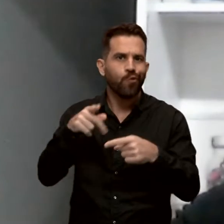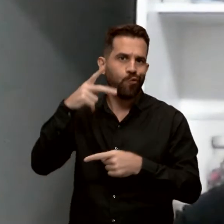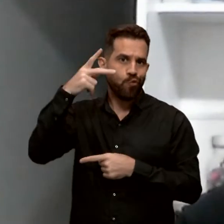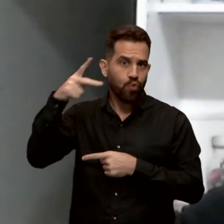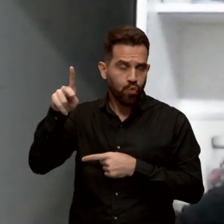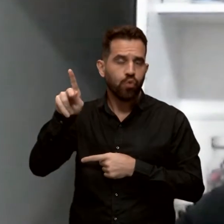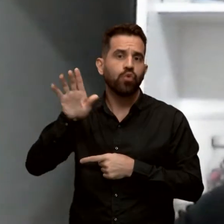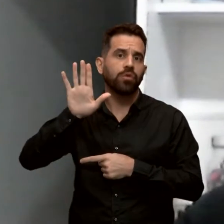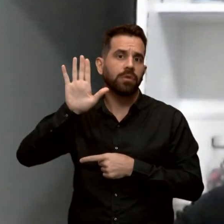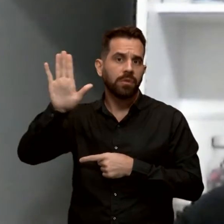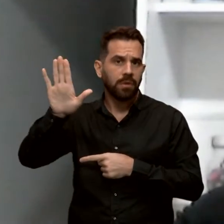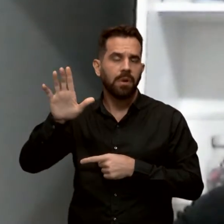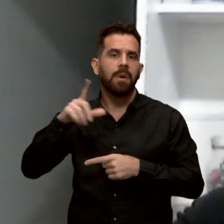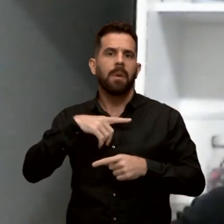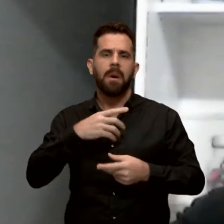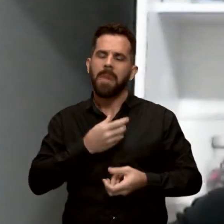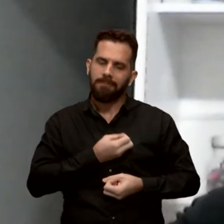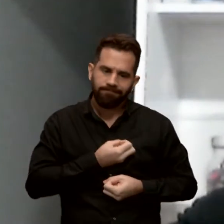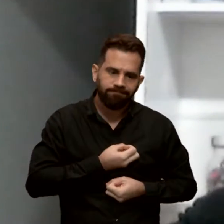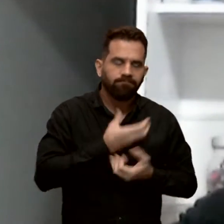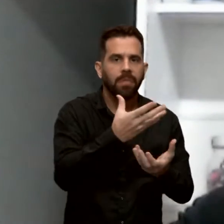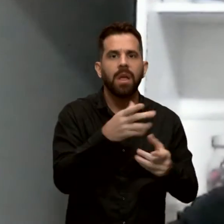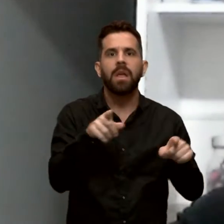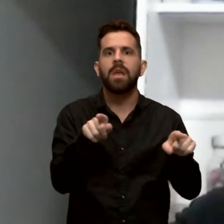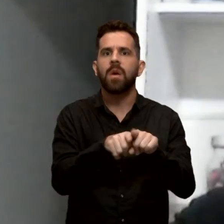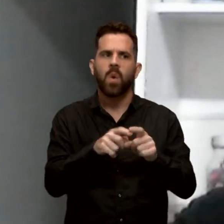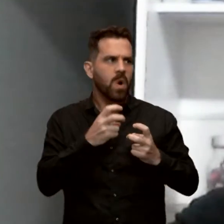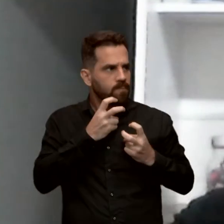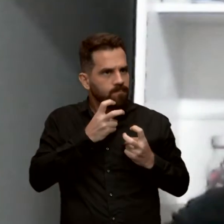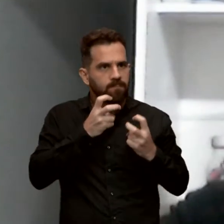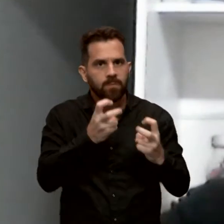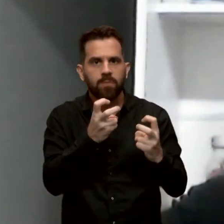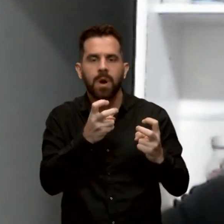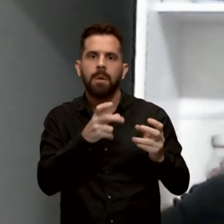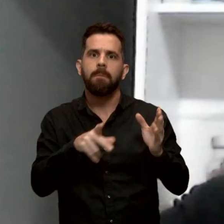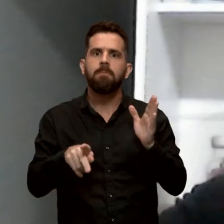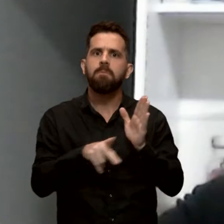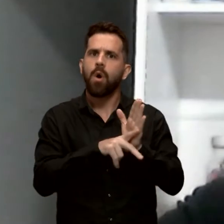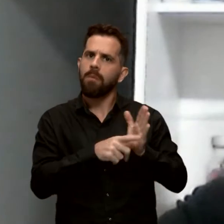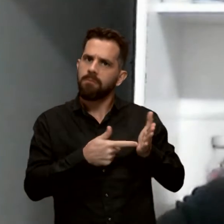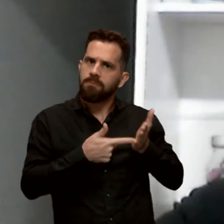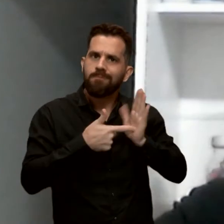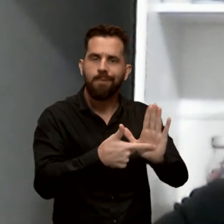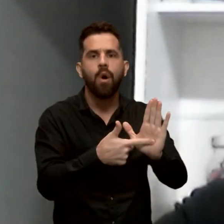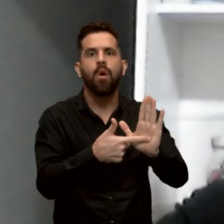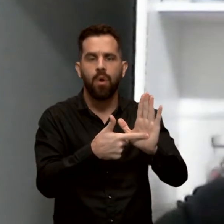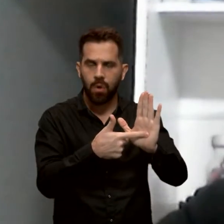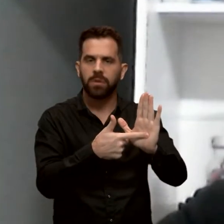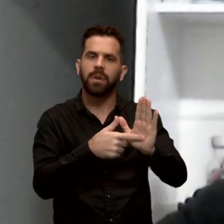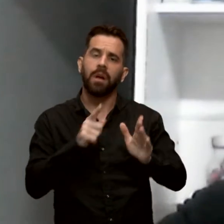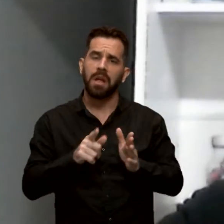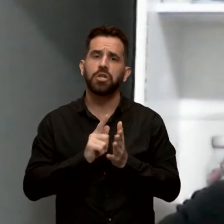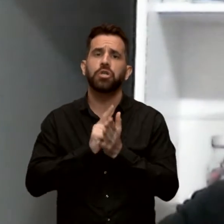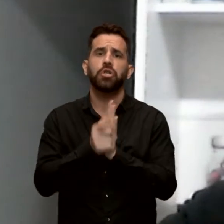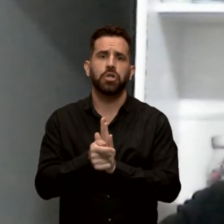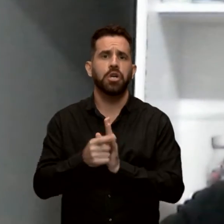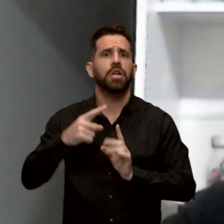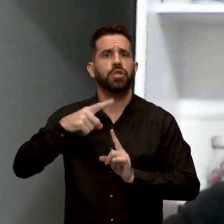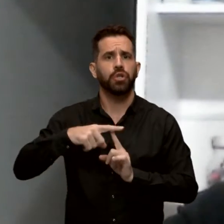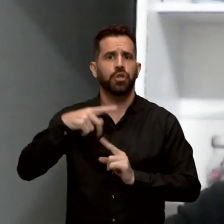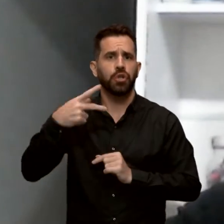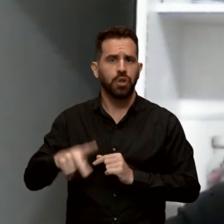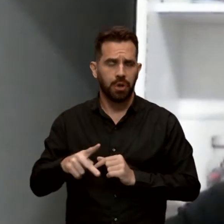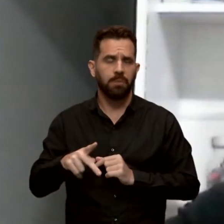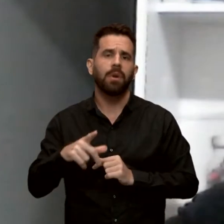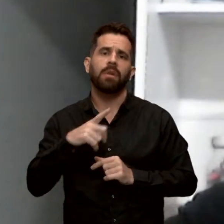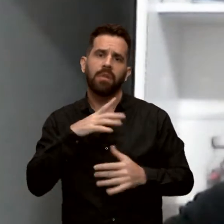refere a esses gritos cancionados, né, ao tom de clamor desse gênero. E esse tom de clamor, ele se mantém nas